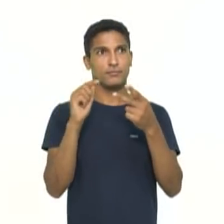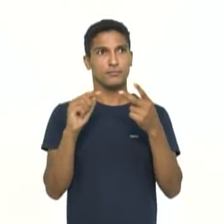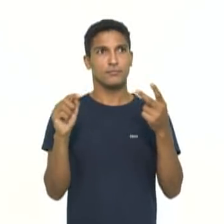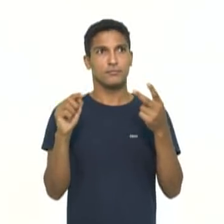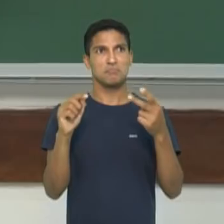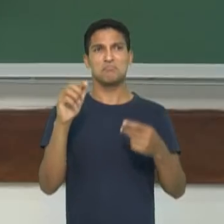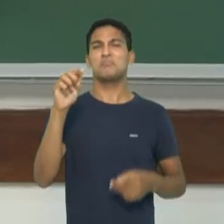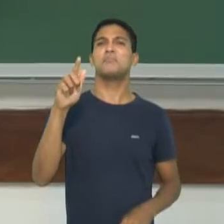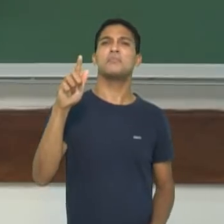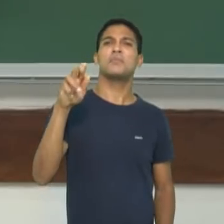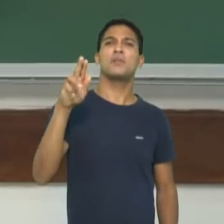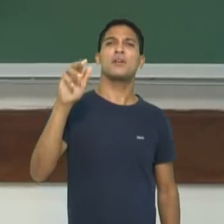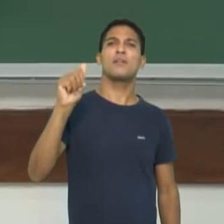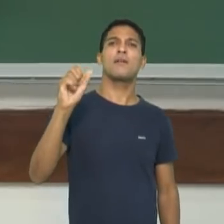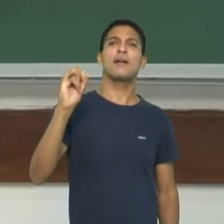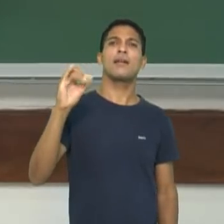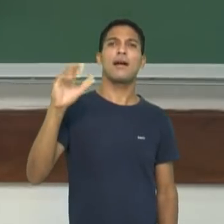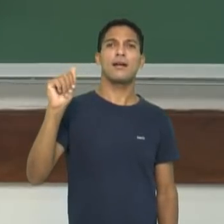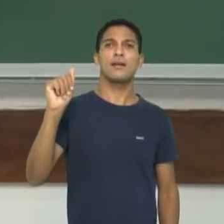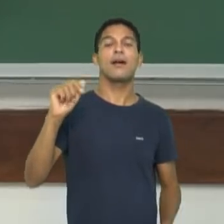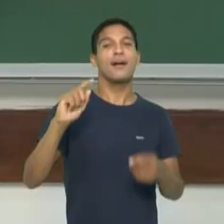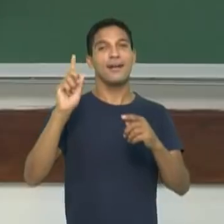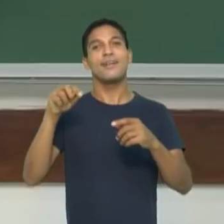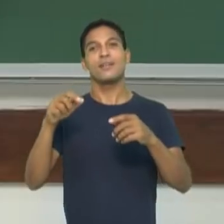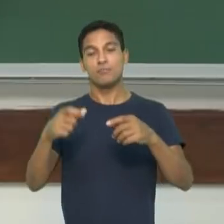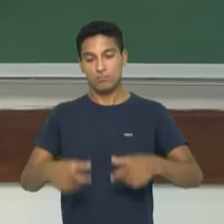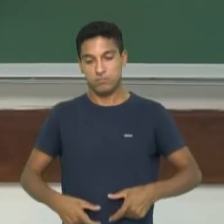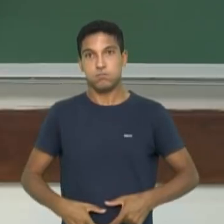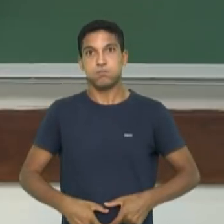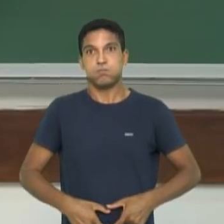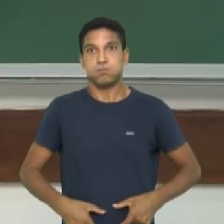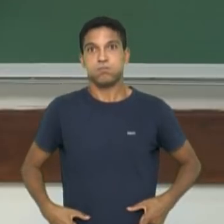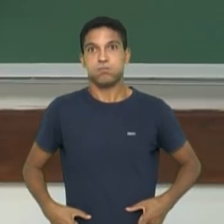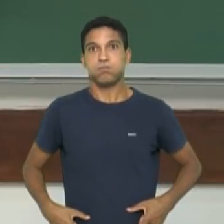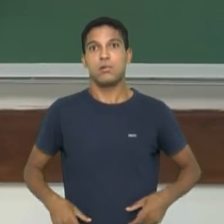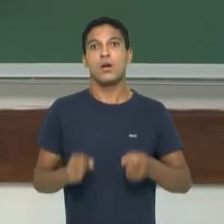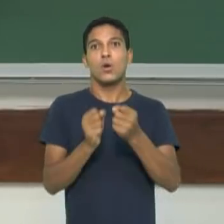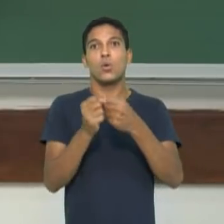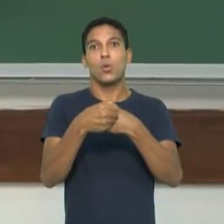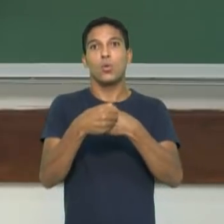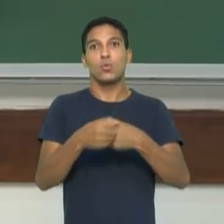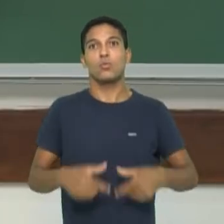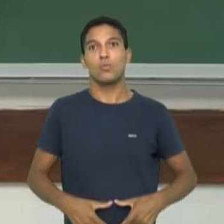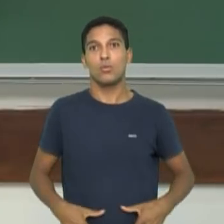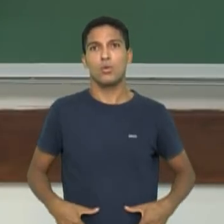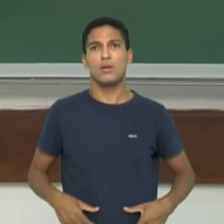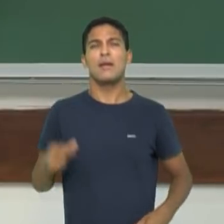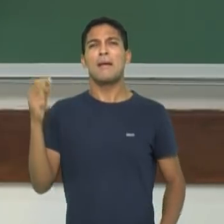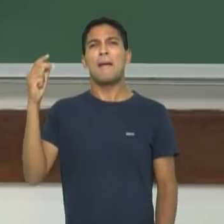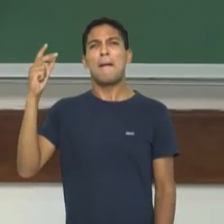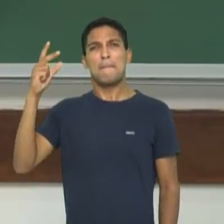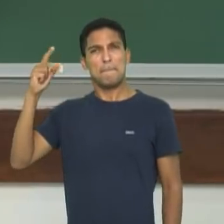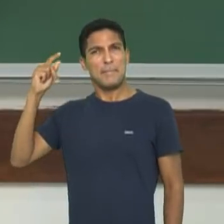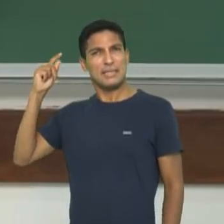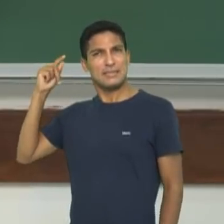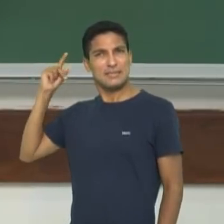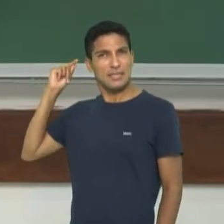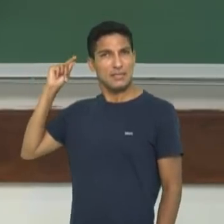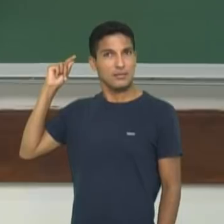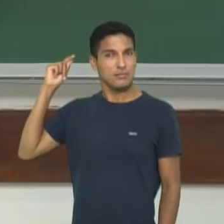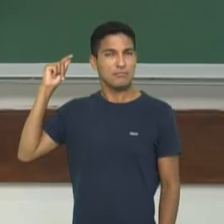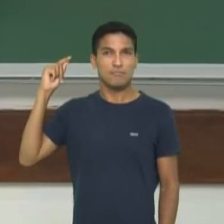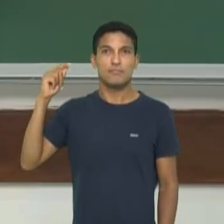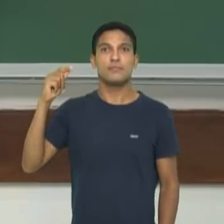guaiaca, professora? Guaiaca é um cinto de couro que eles usavam. Lá no Brasil colônia não existia, claro, o dinheiro de papel, eram